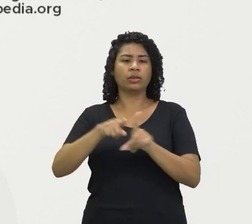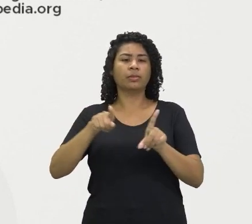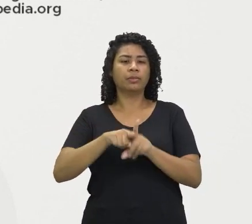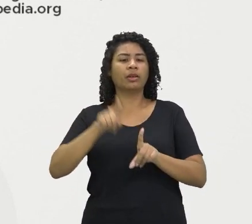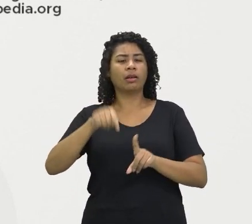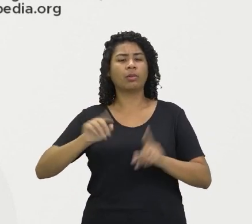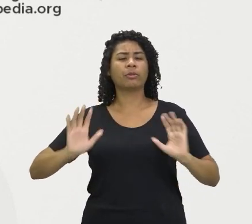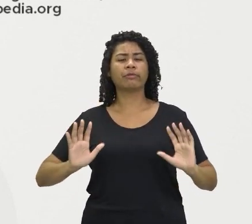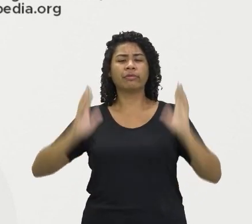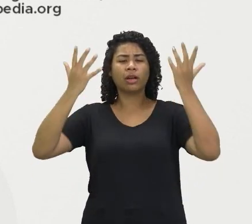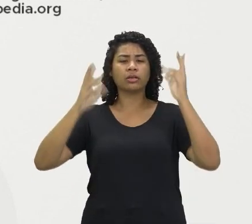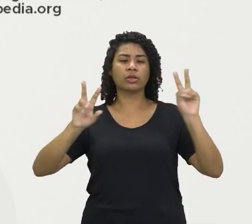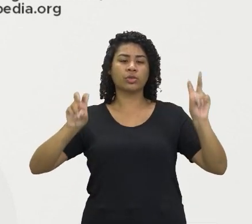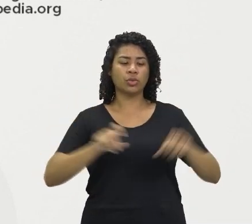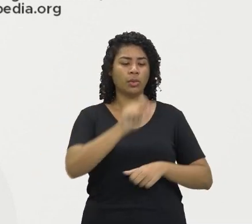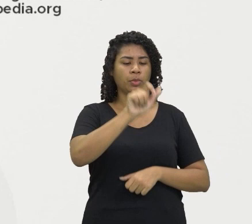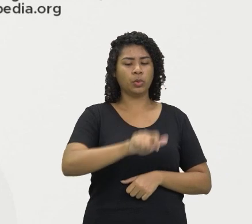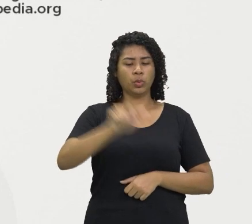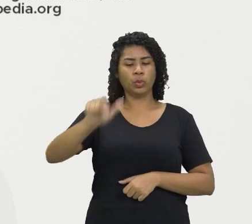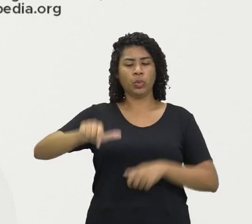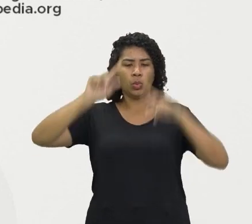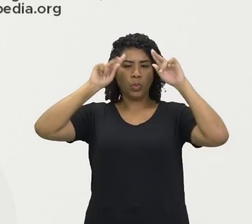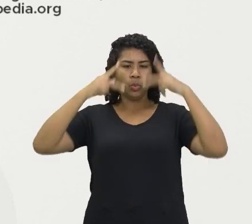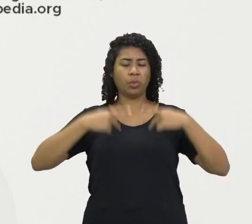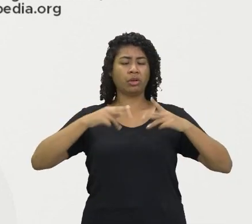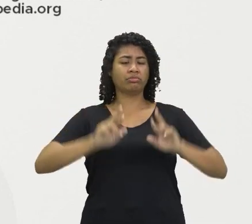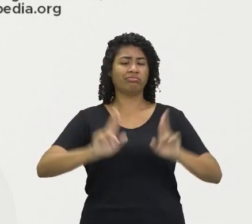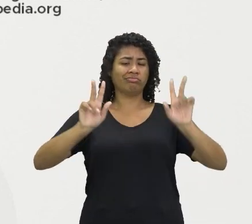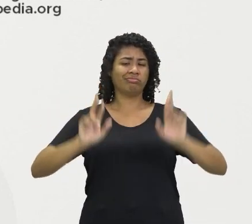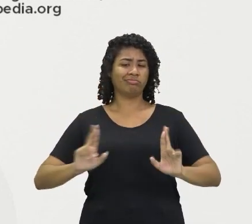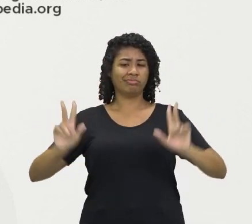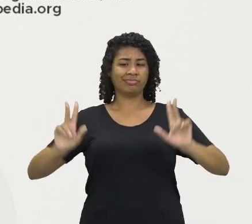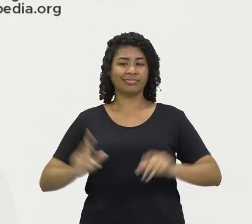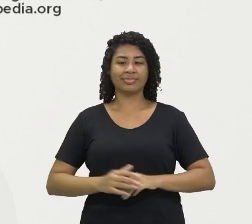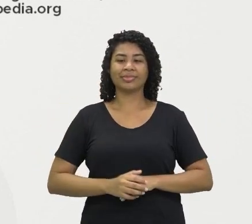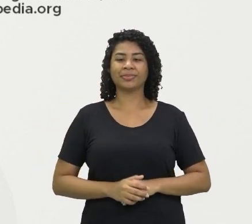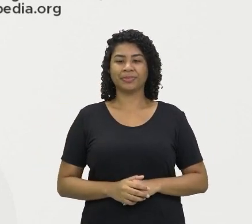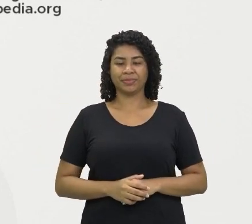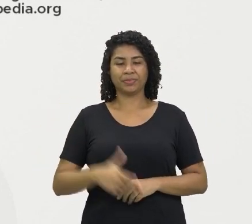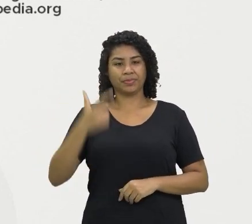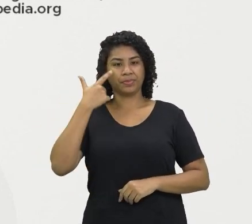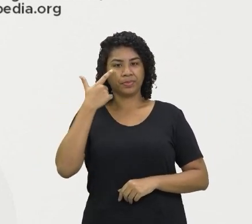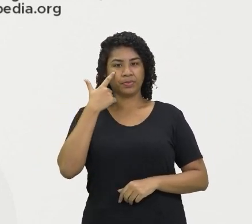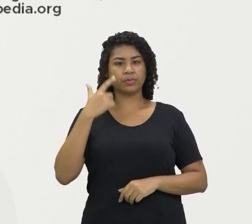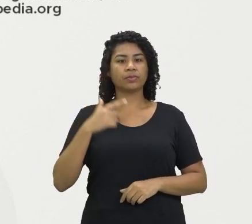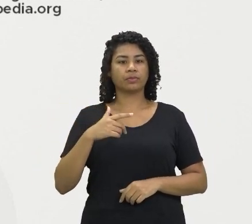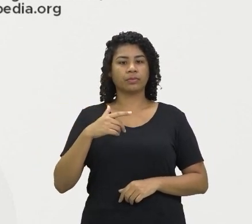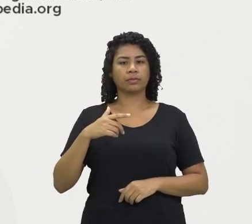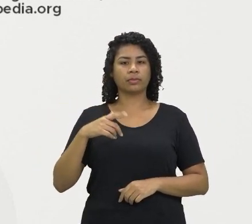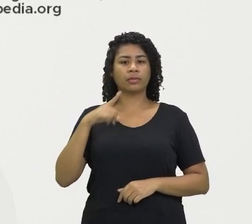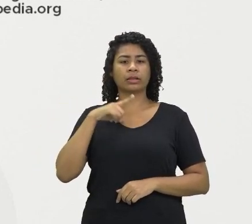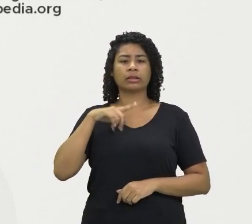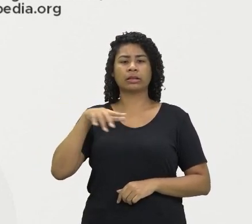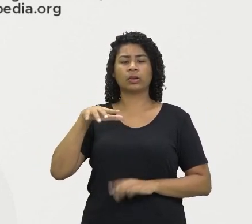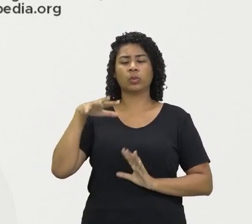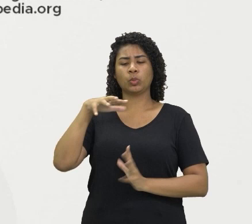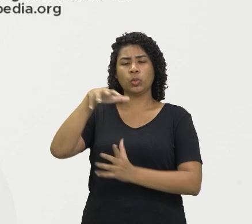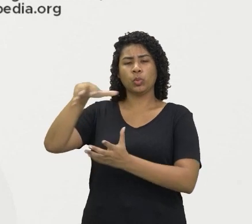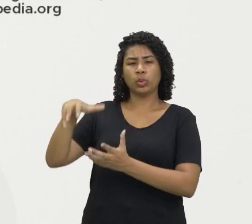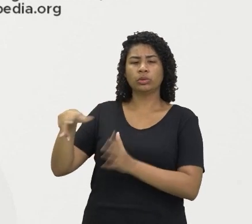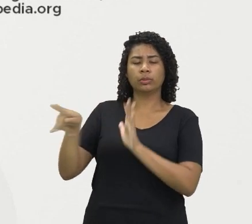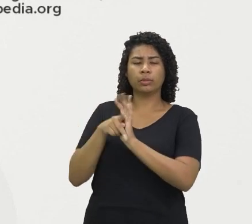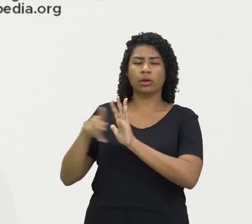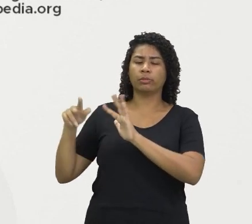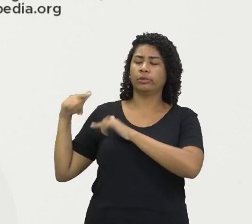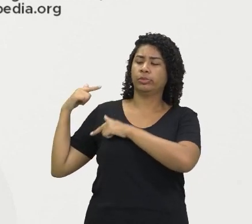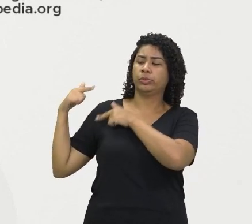a diferença entre os próprios seres humanos, né? O mundo, né, dos ancestrais, né? O